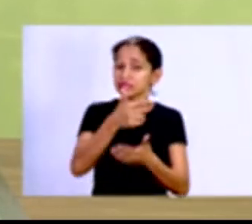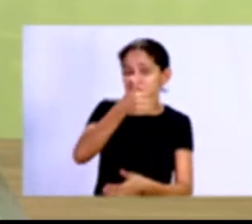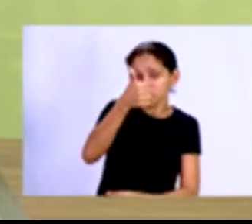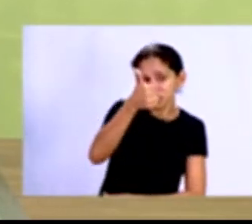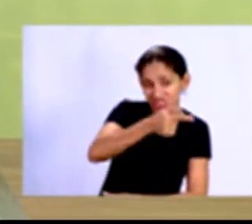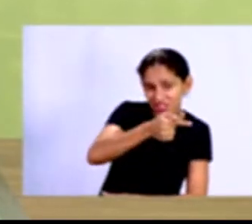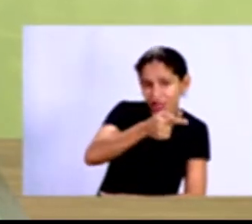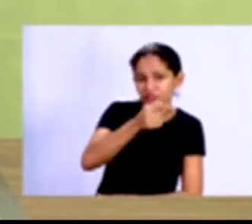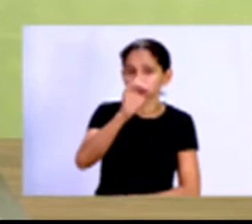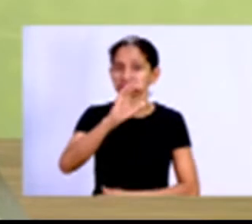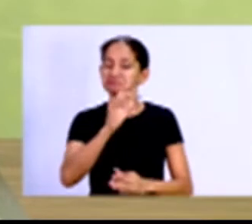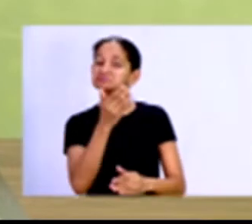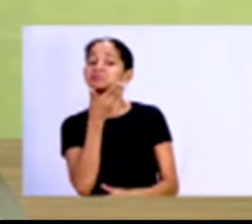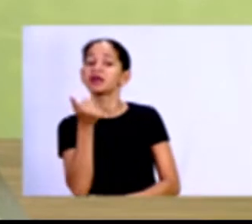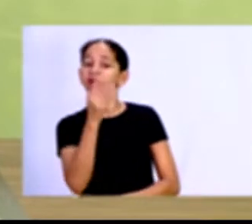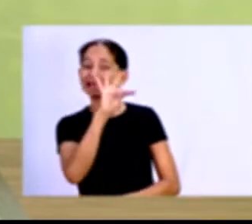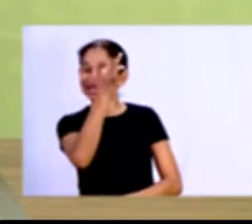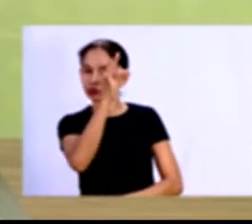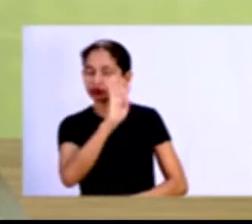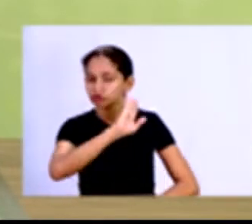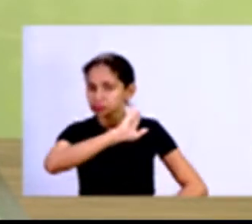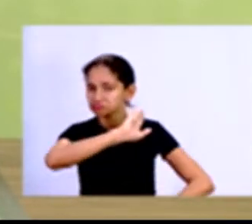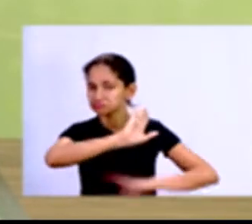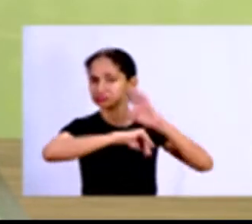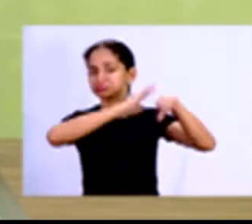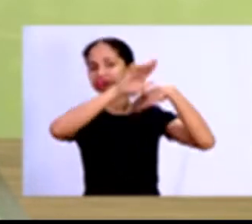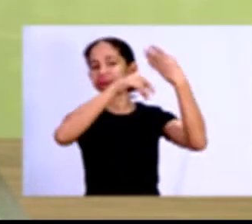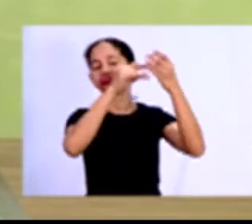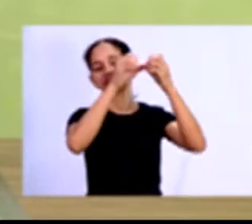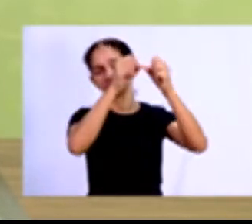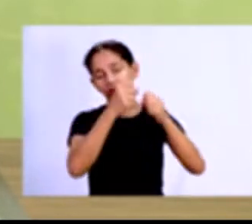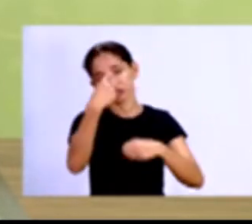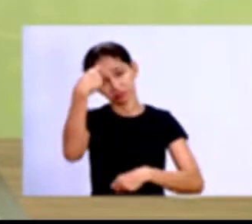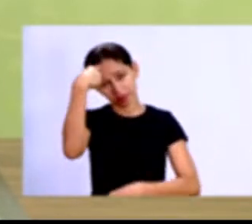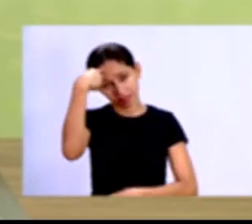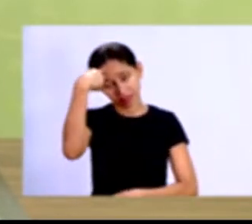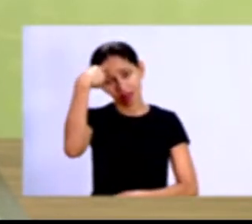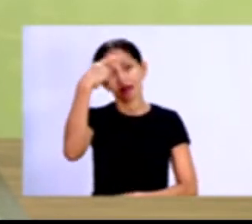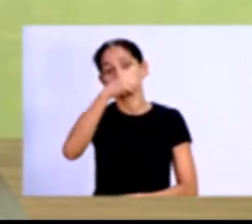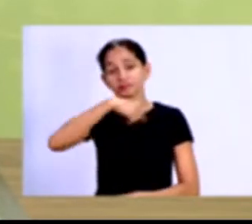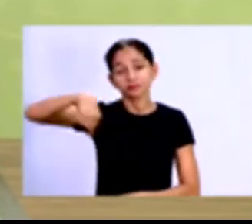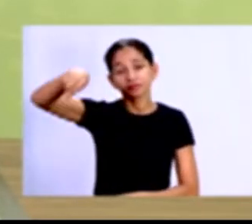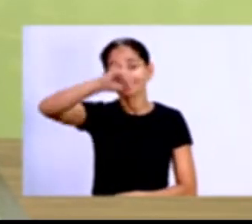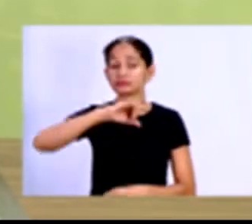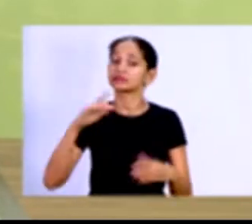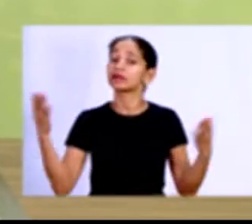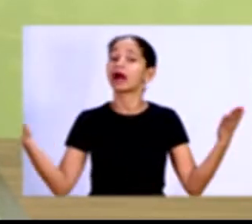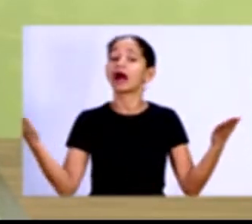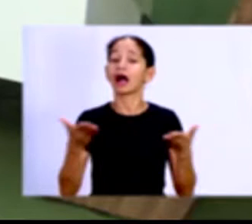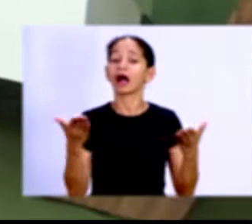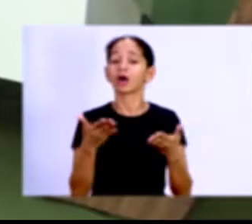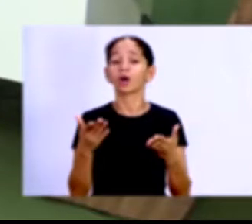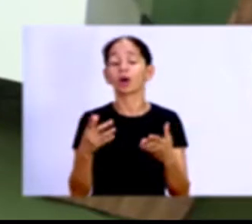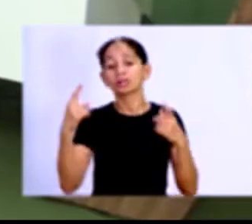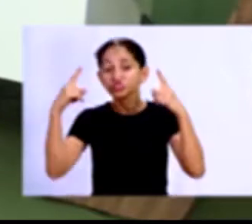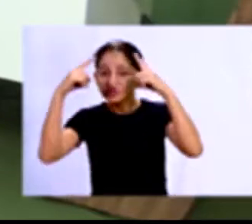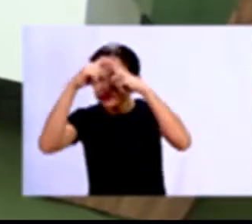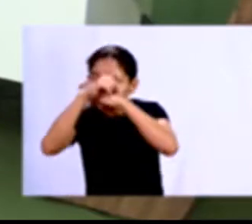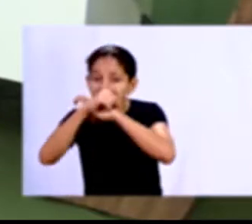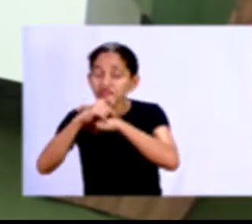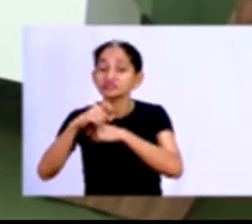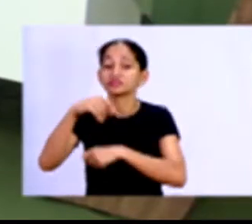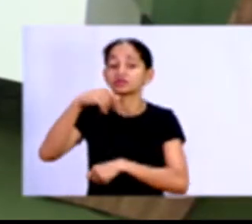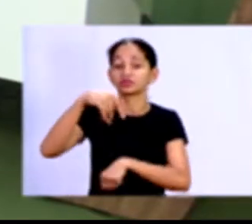um campo aí de crescimento muito grande nos próximos... Ainda mais da vida hoje em dia é tudo online, né? A crise que o país